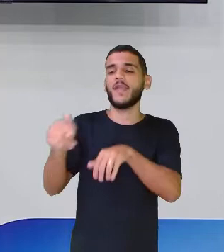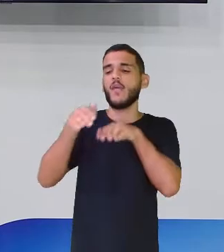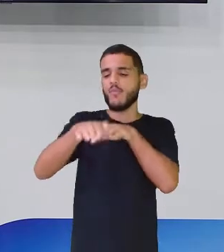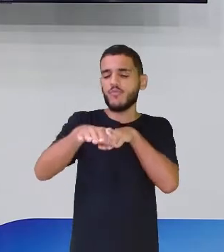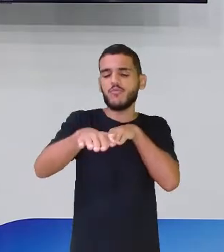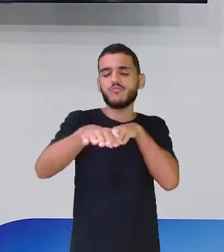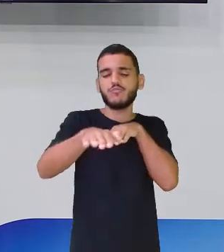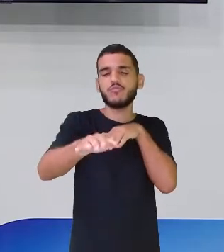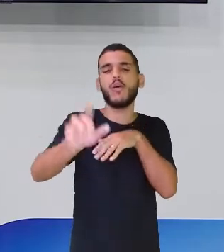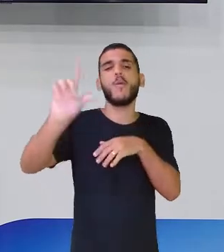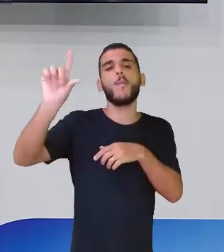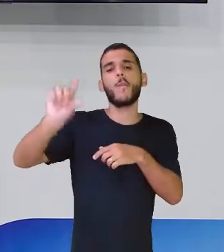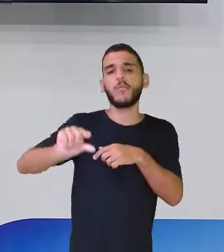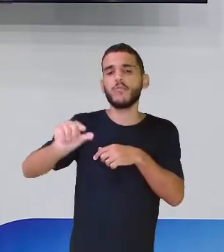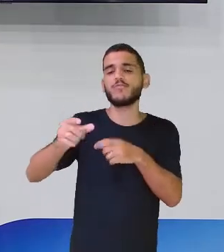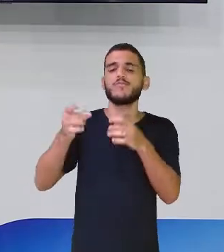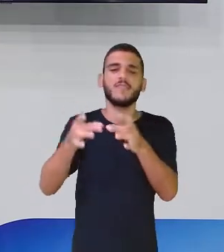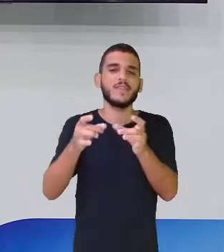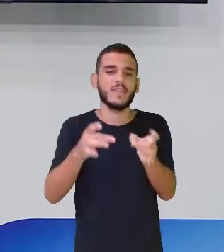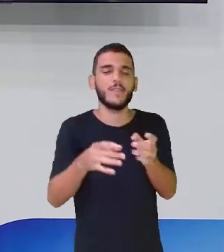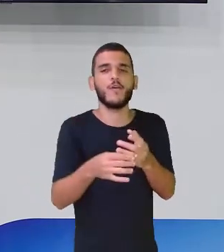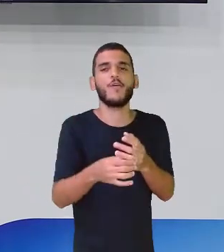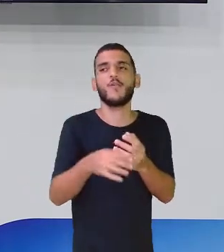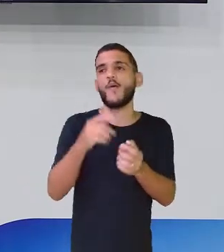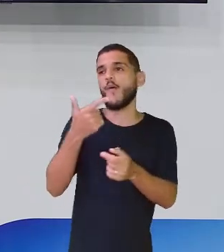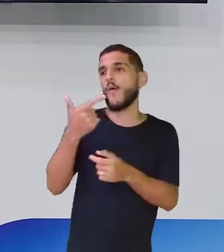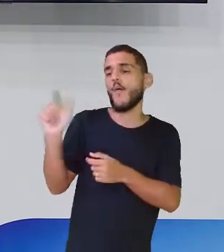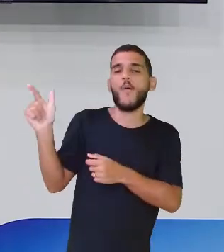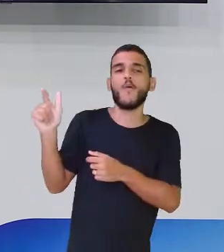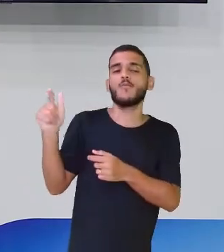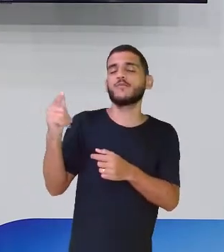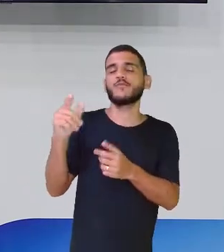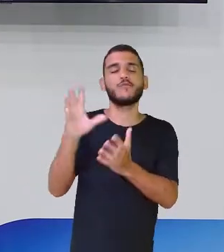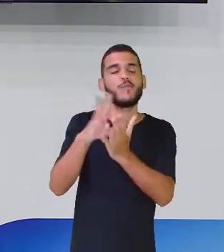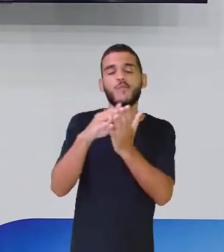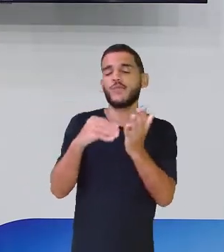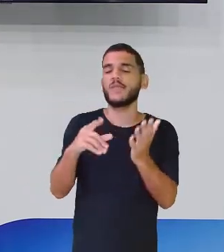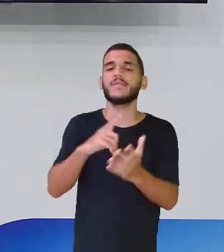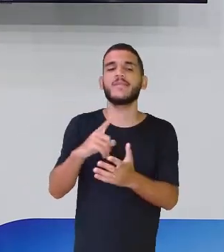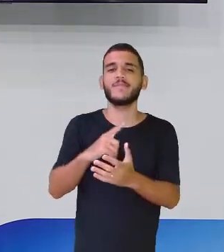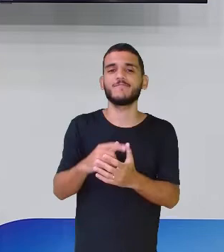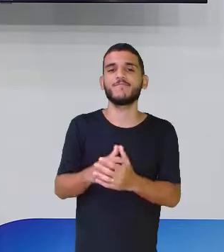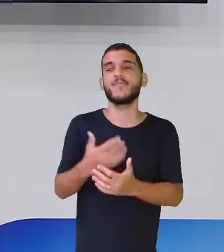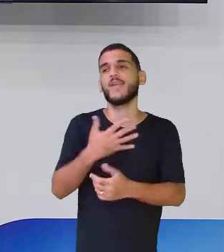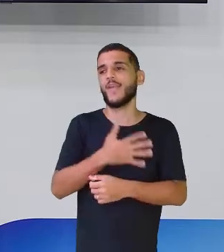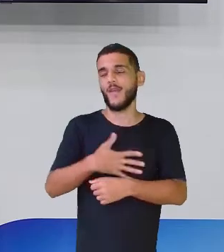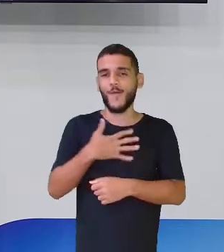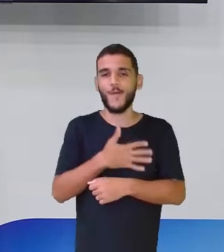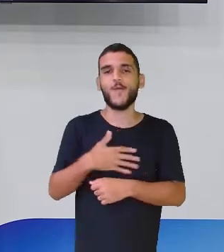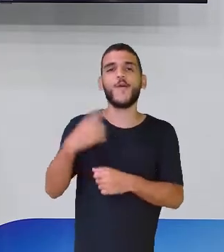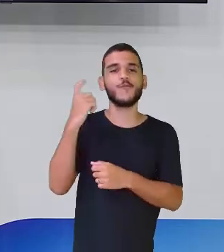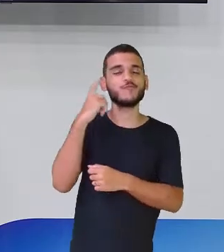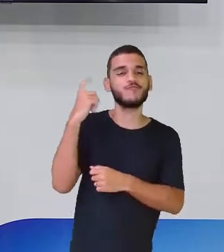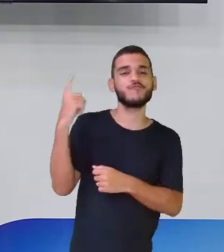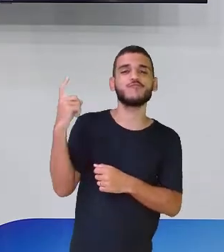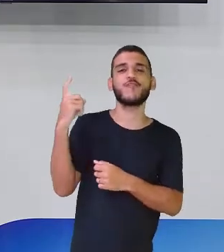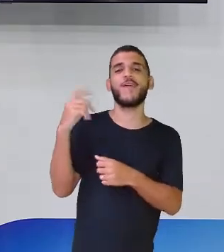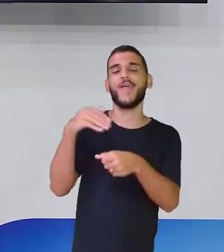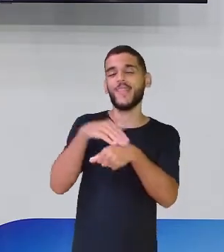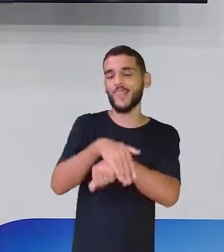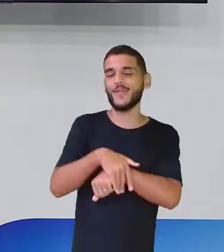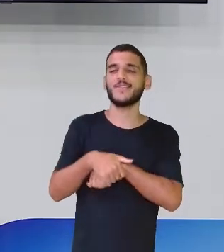vendedores, ambulantes. Então, são outras sonoridades que vão surgir. Eu gosto da sonoridade noturna. É outra